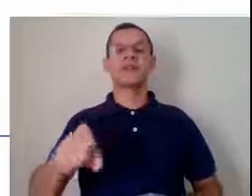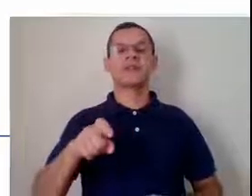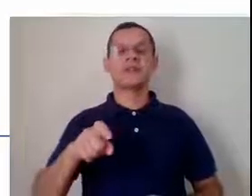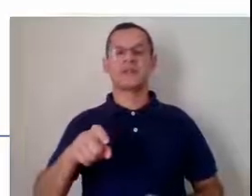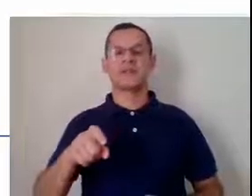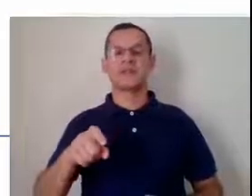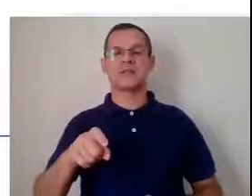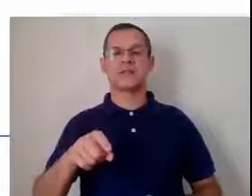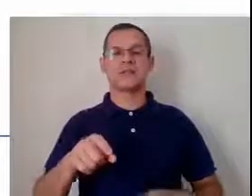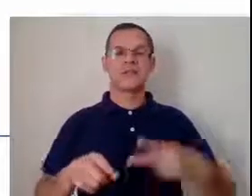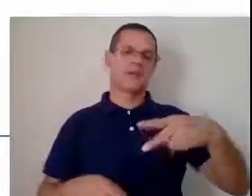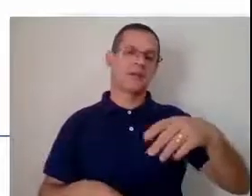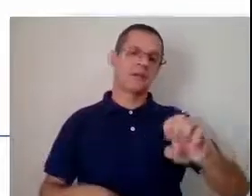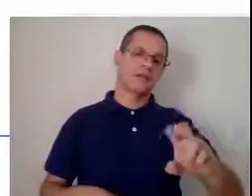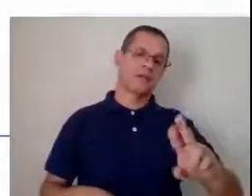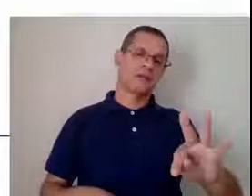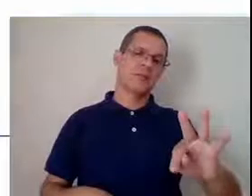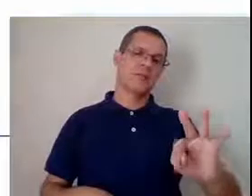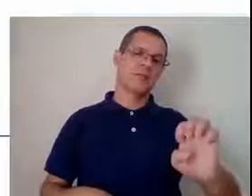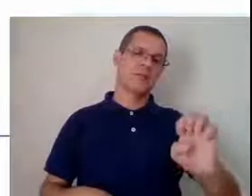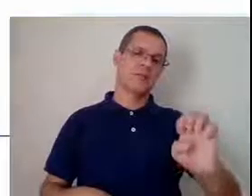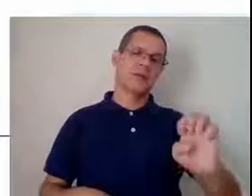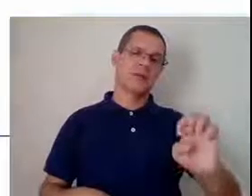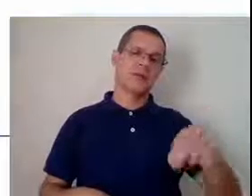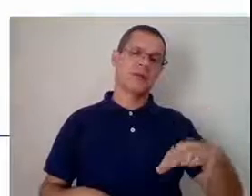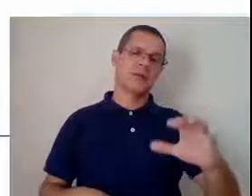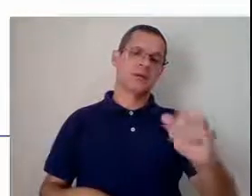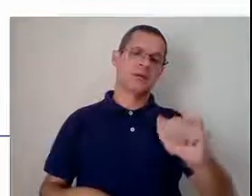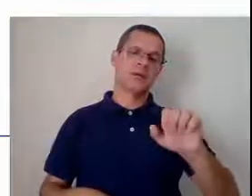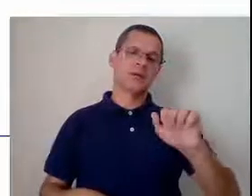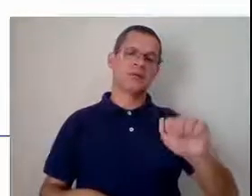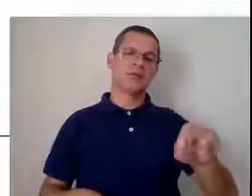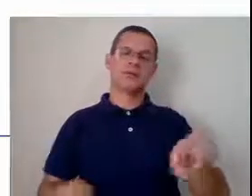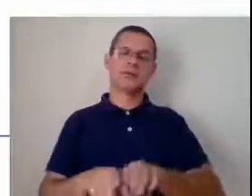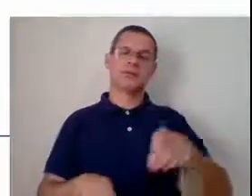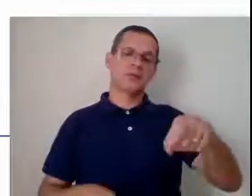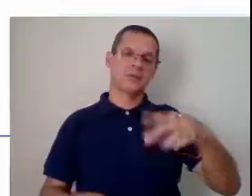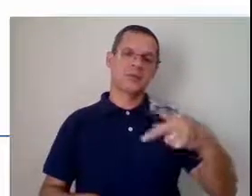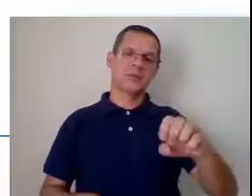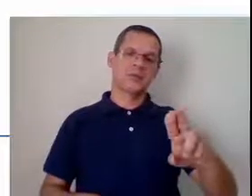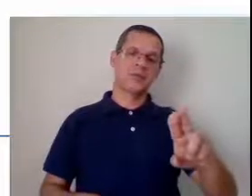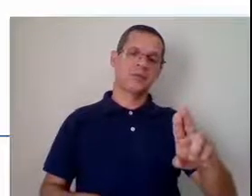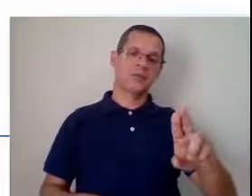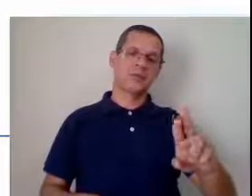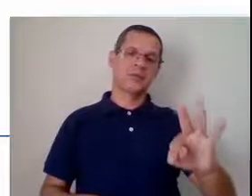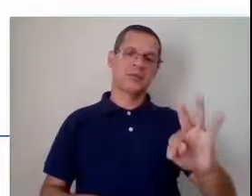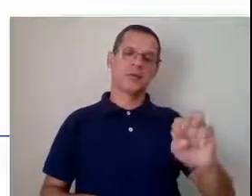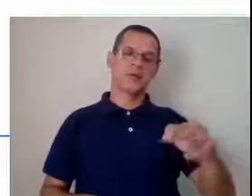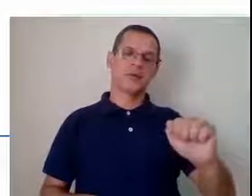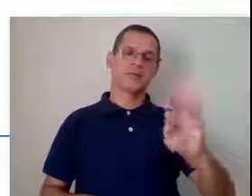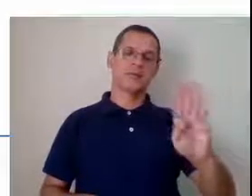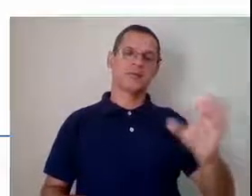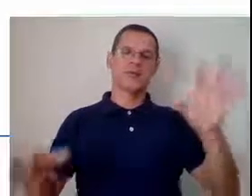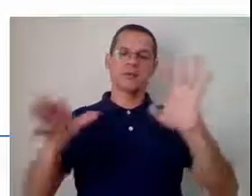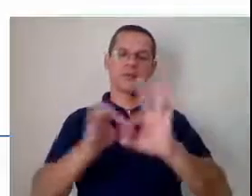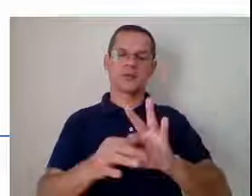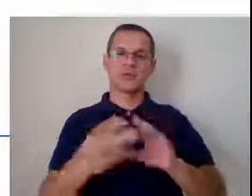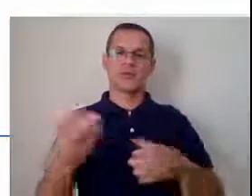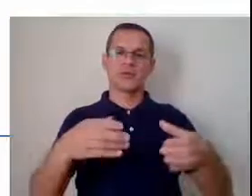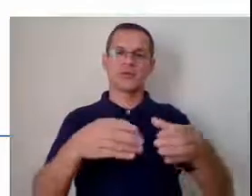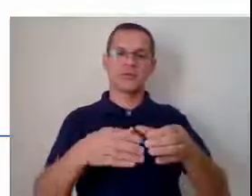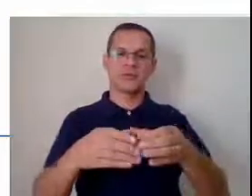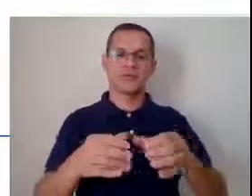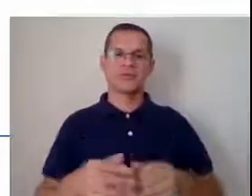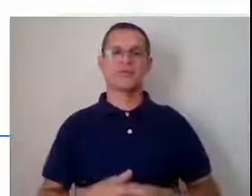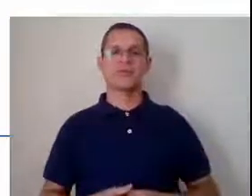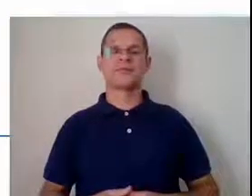X pertença a A ou X pertença a B. Eu juntei os dois